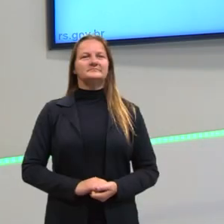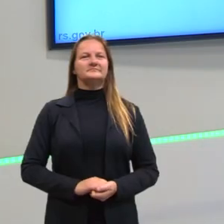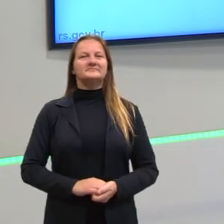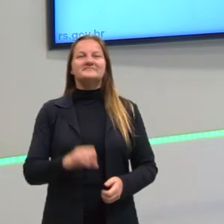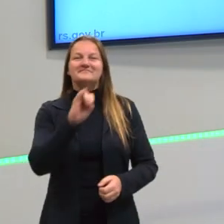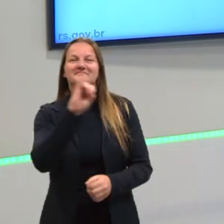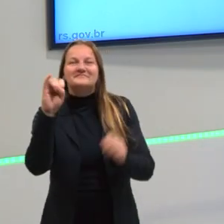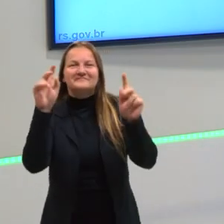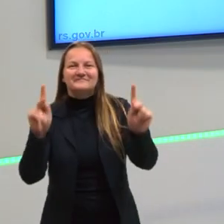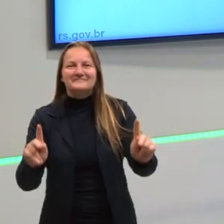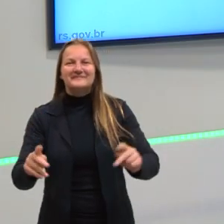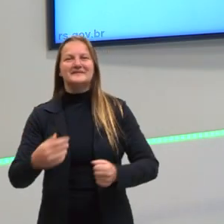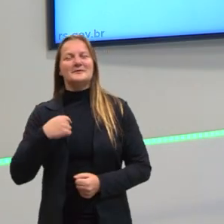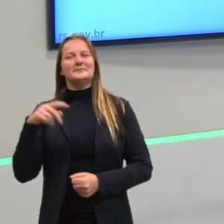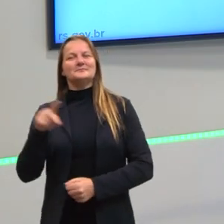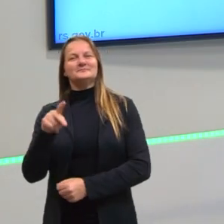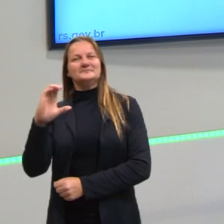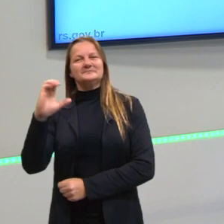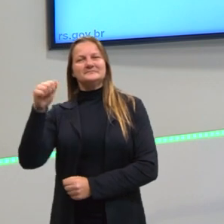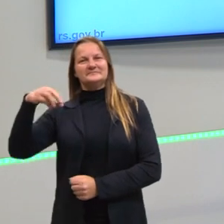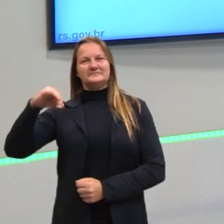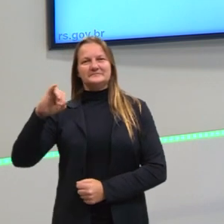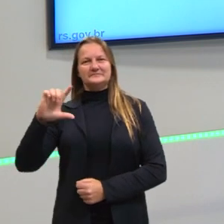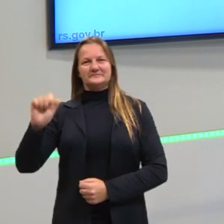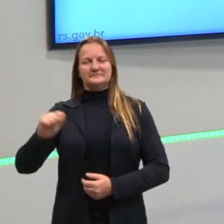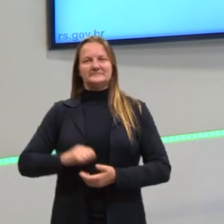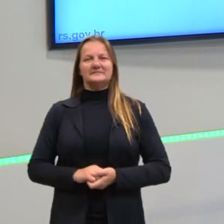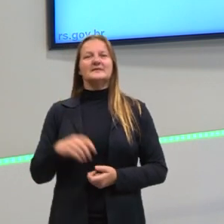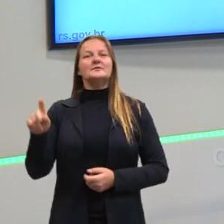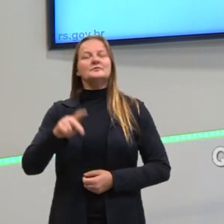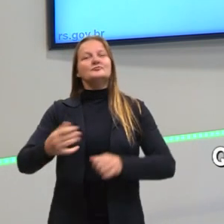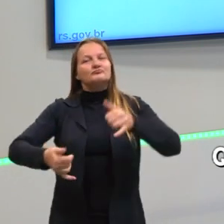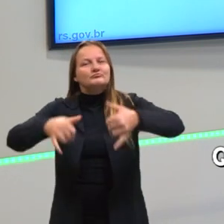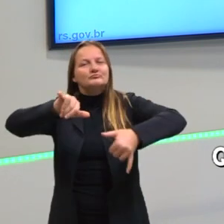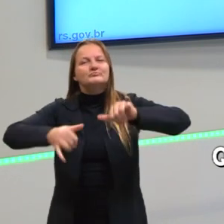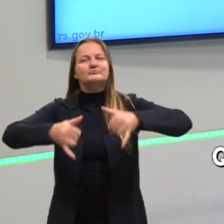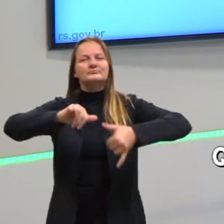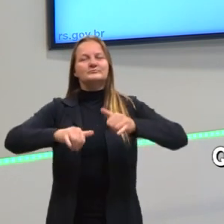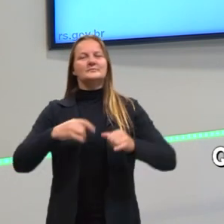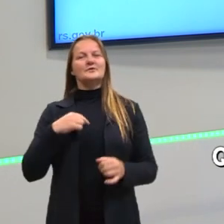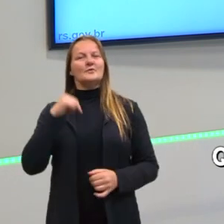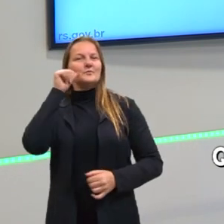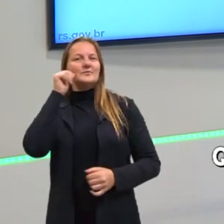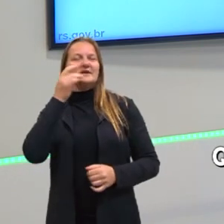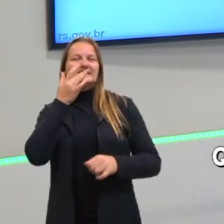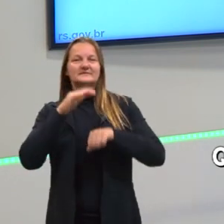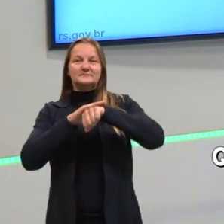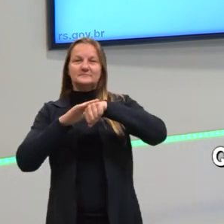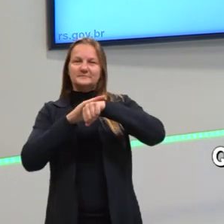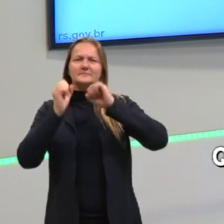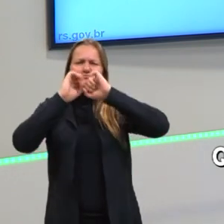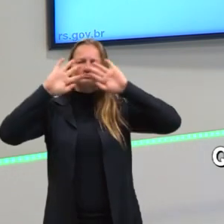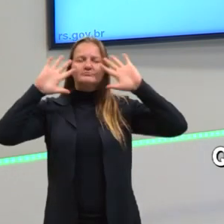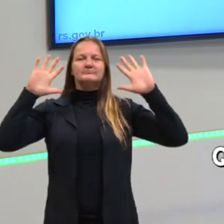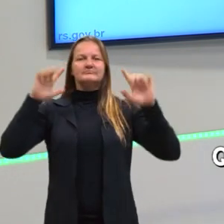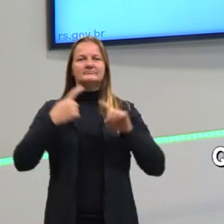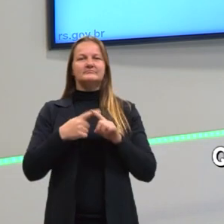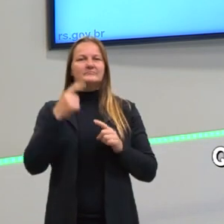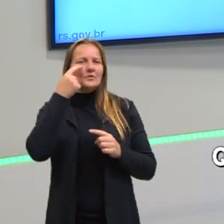Olá pessoal eu sou professora Camila grandini Sou professora de química sou uma mulher branca e de pele clara